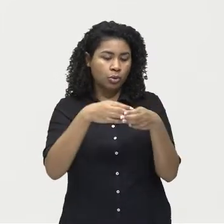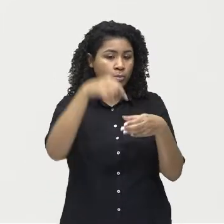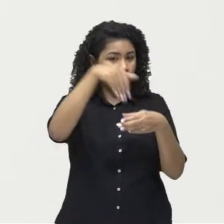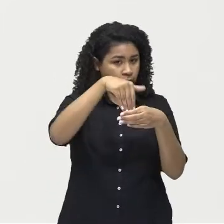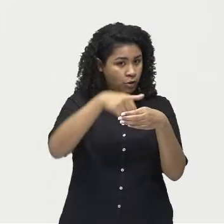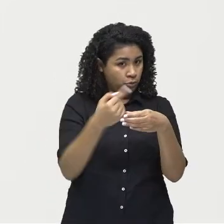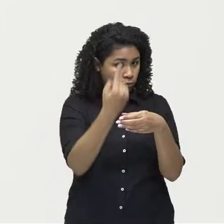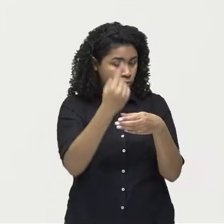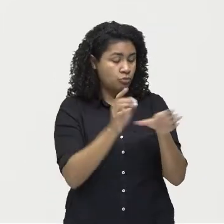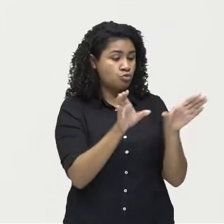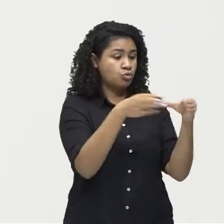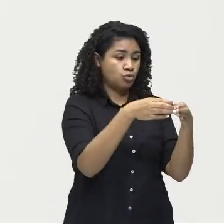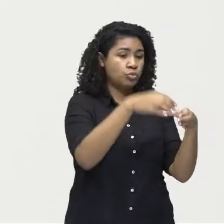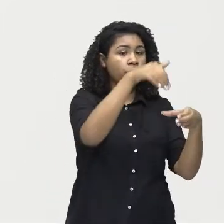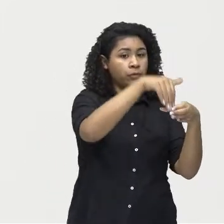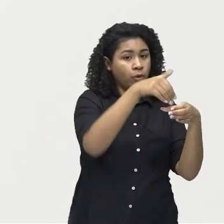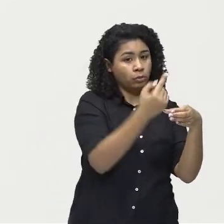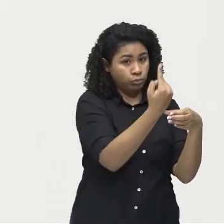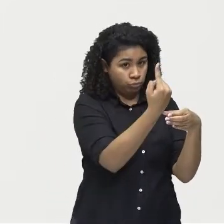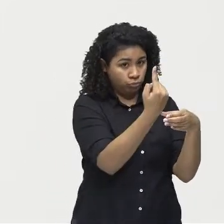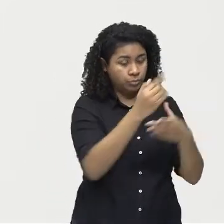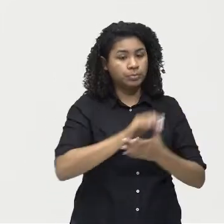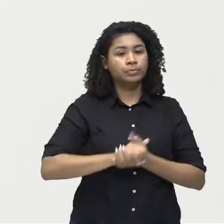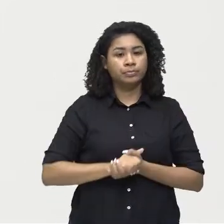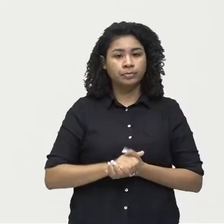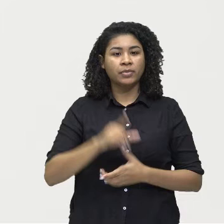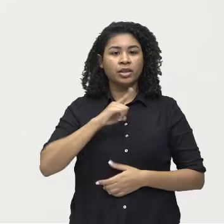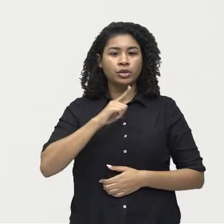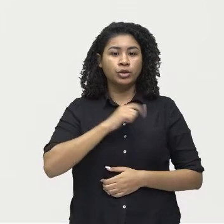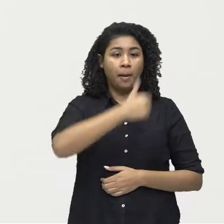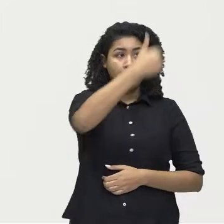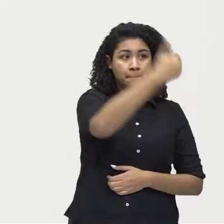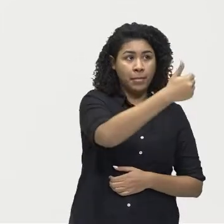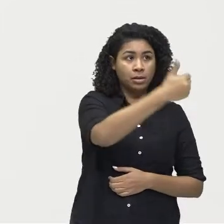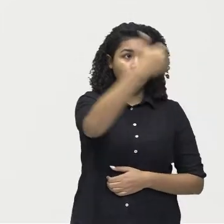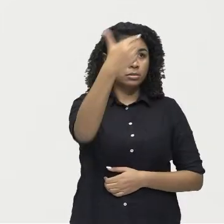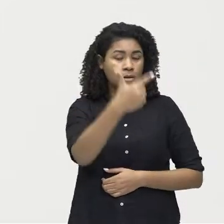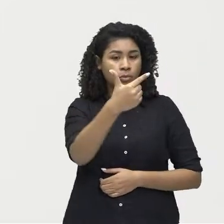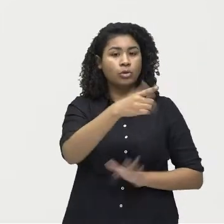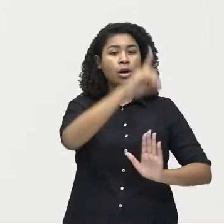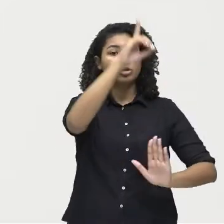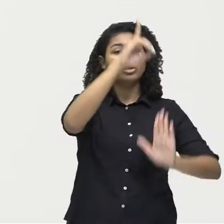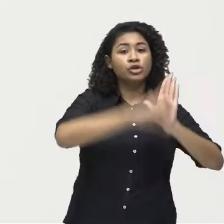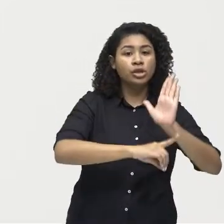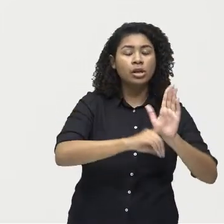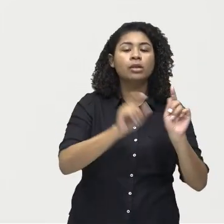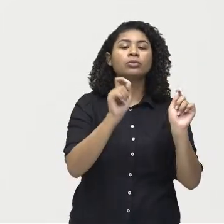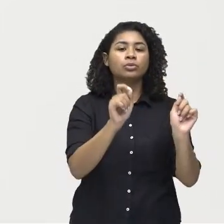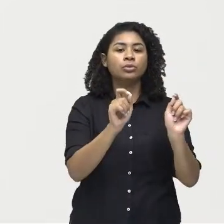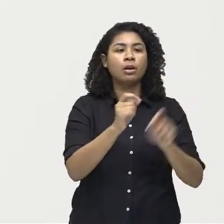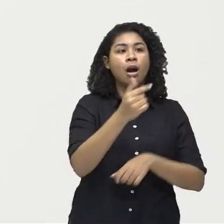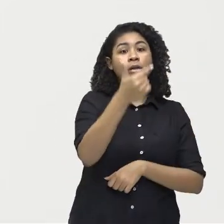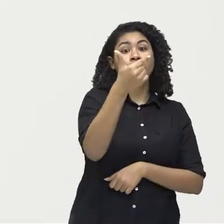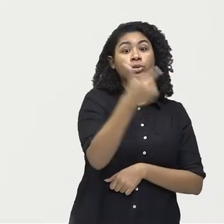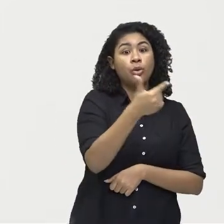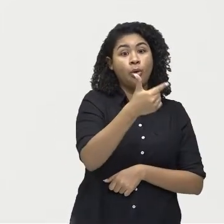Primeiro estado, mais segundo estado, teriam direito a